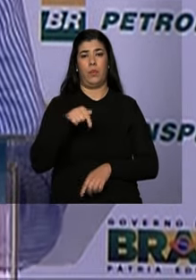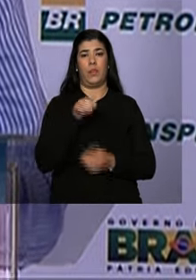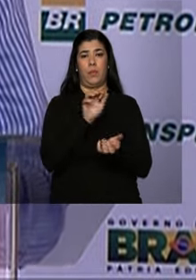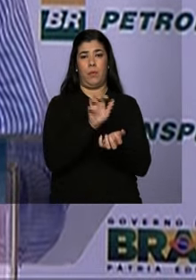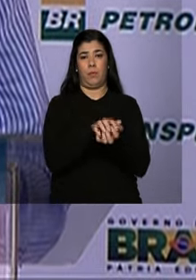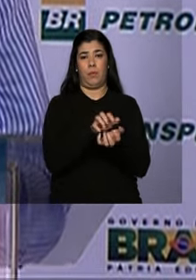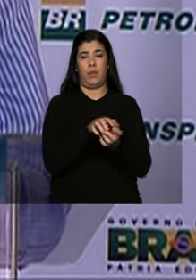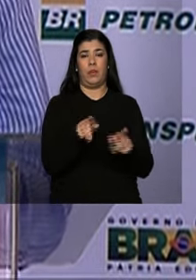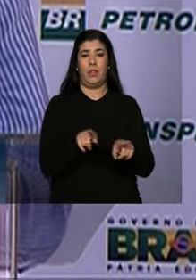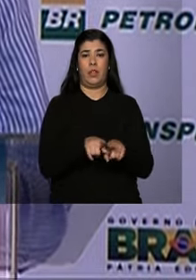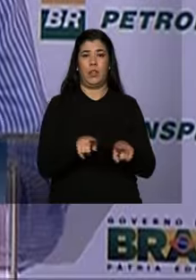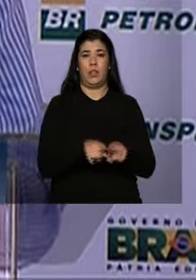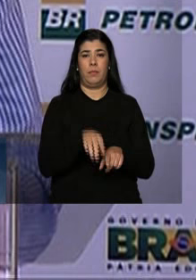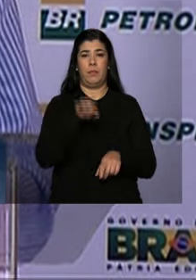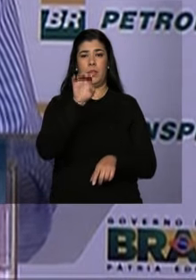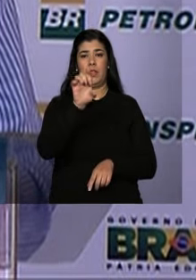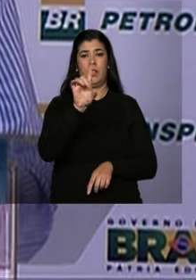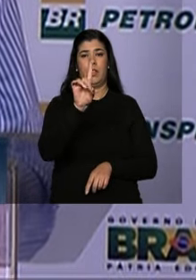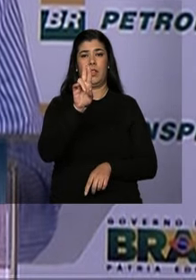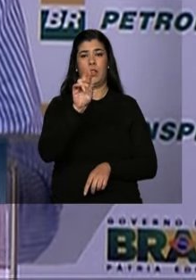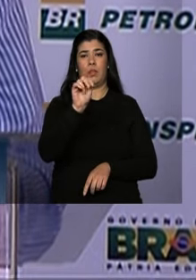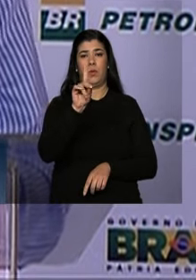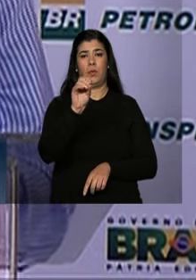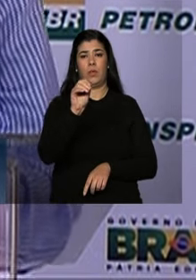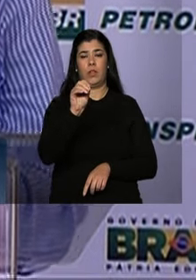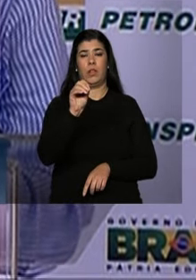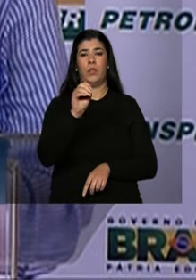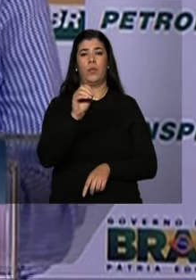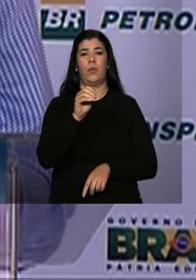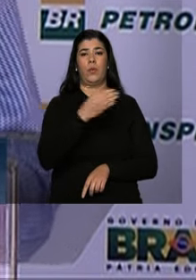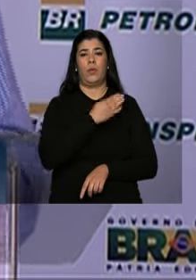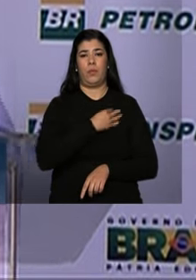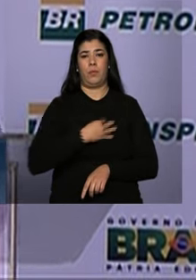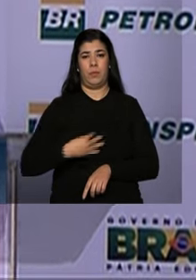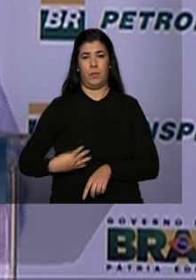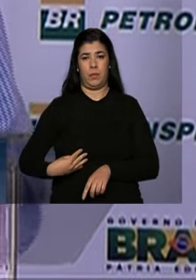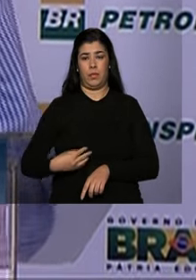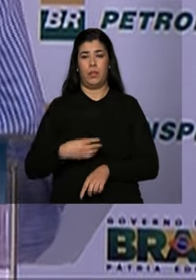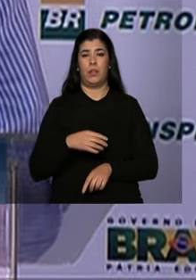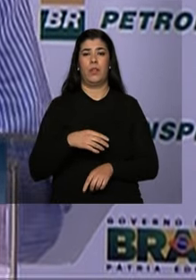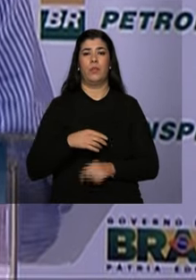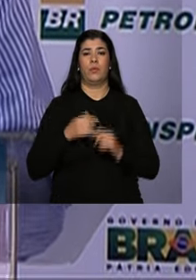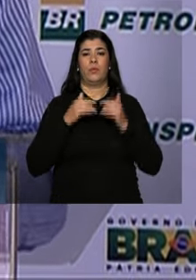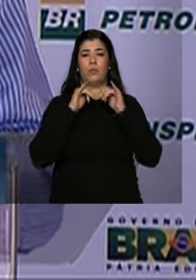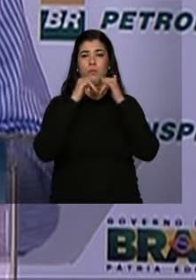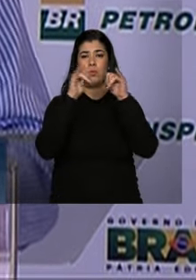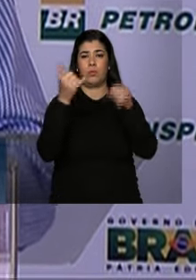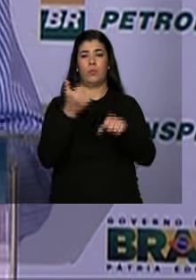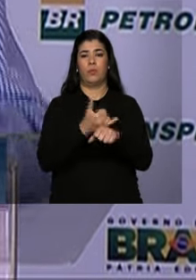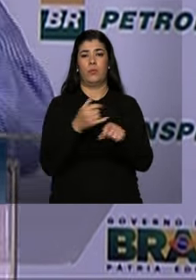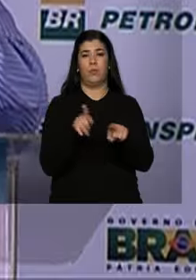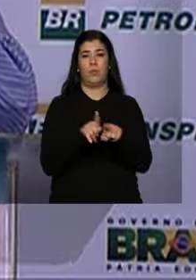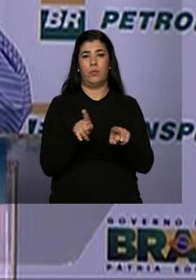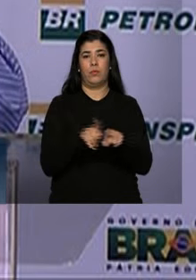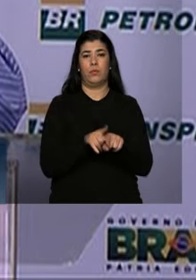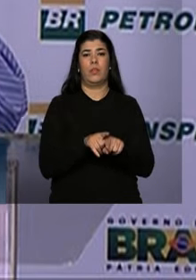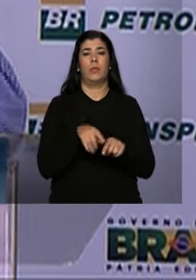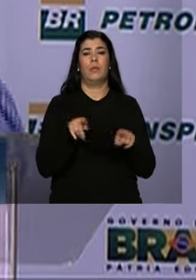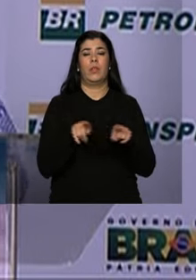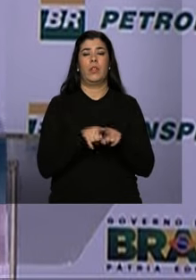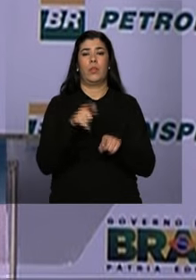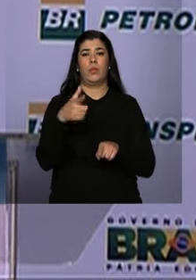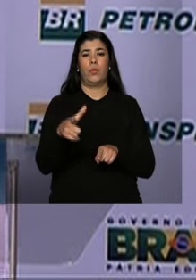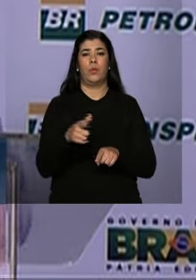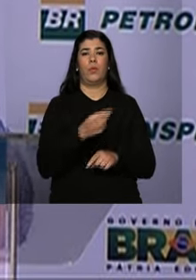os ministros Eduardo Braga, de Minas e Energia, e Armando Monteiro Neto, da Indústria e Comércio. Queria também saudar o almirante